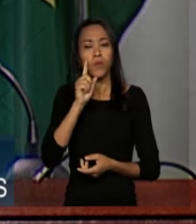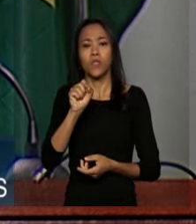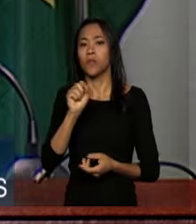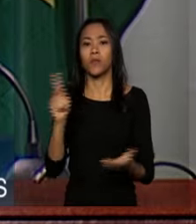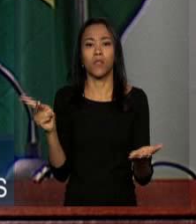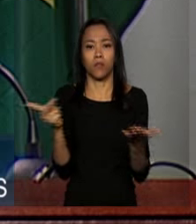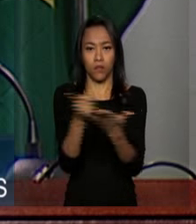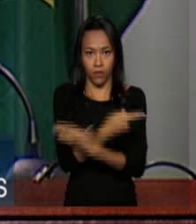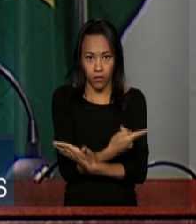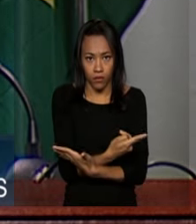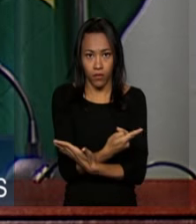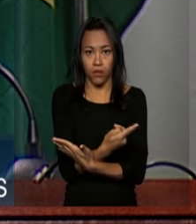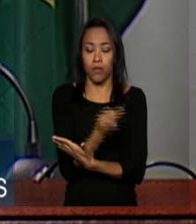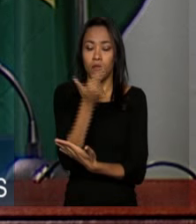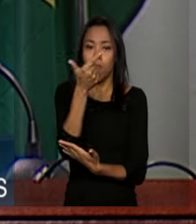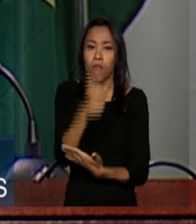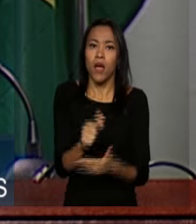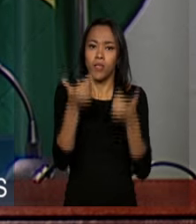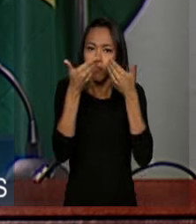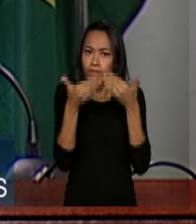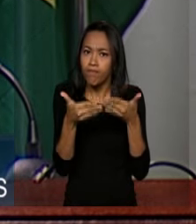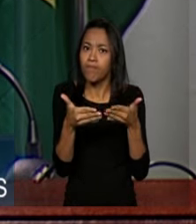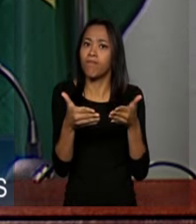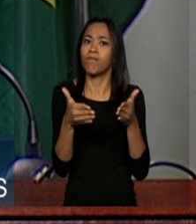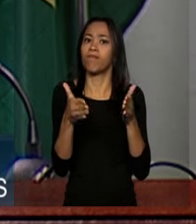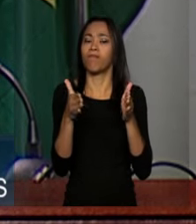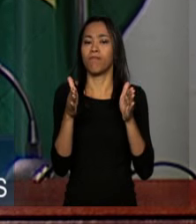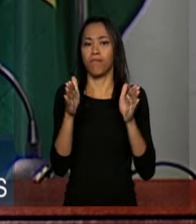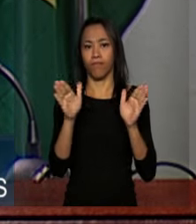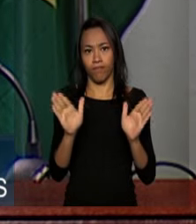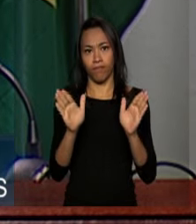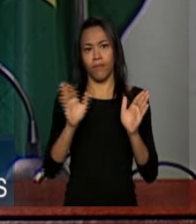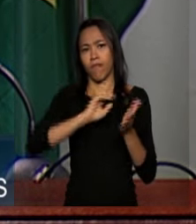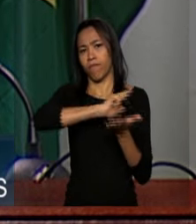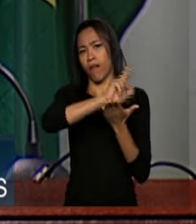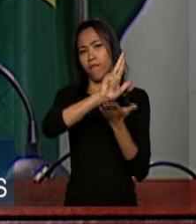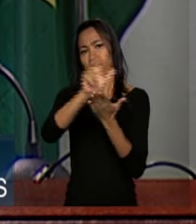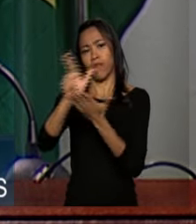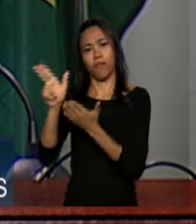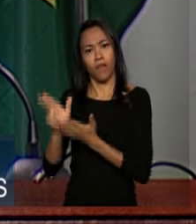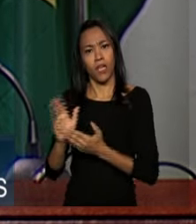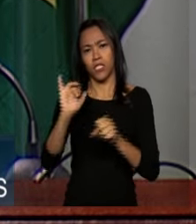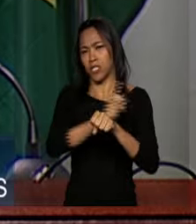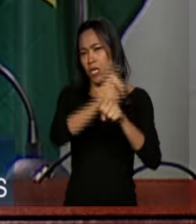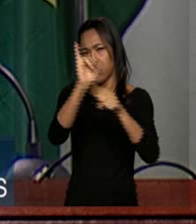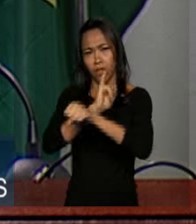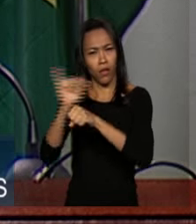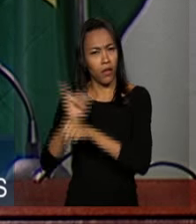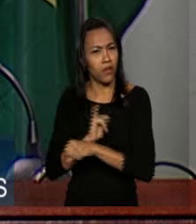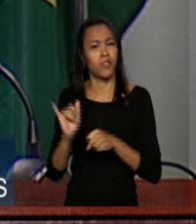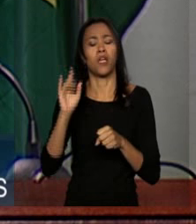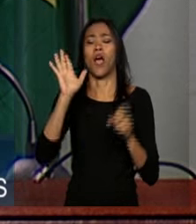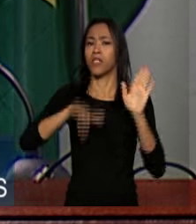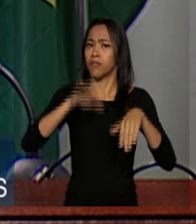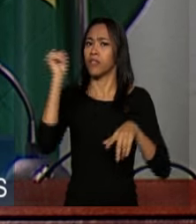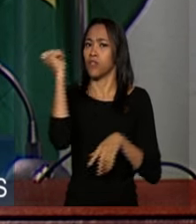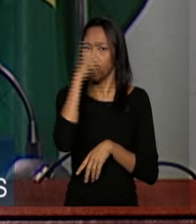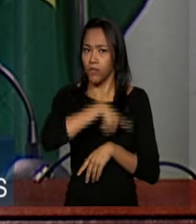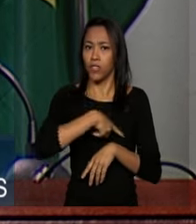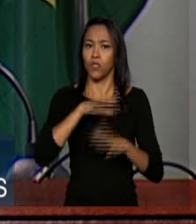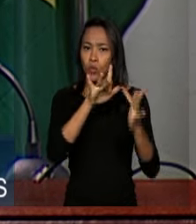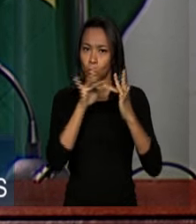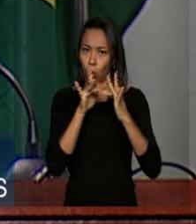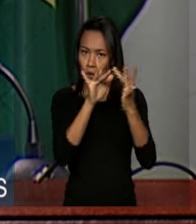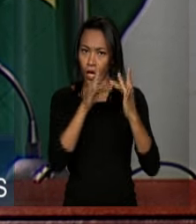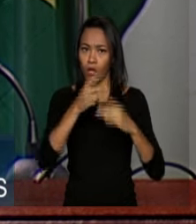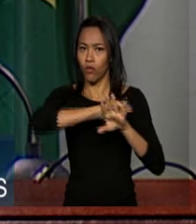uma dimensão extremamente variada, muitas vezes complexa e crítica,